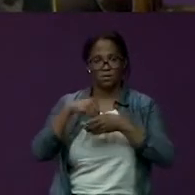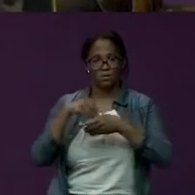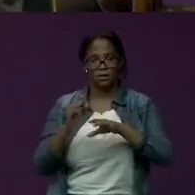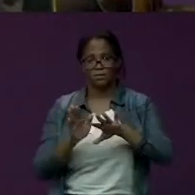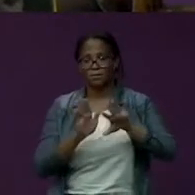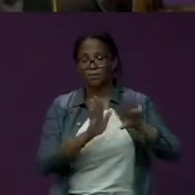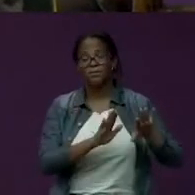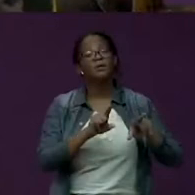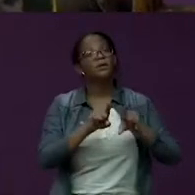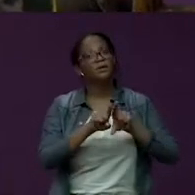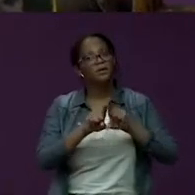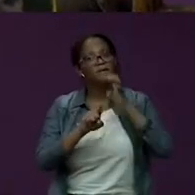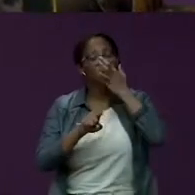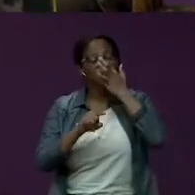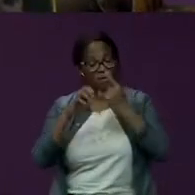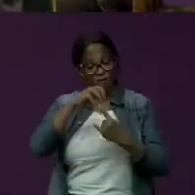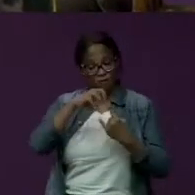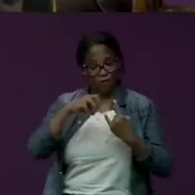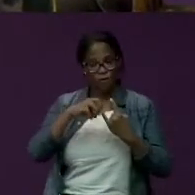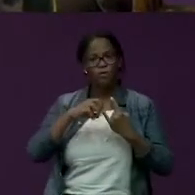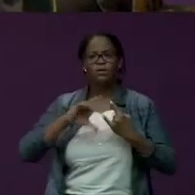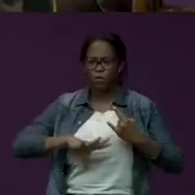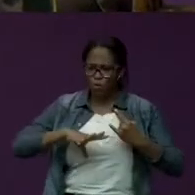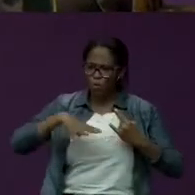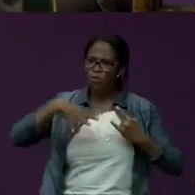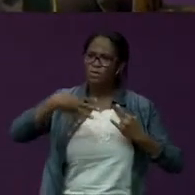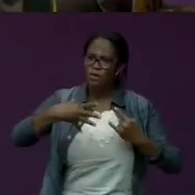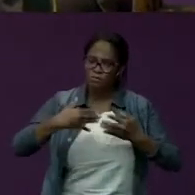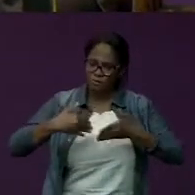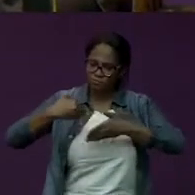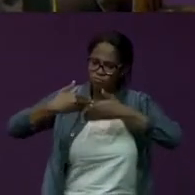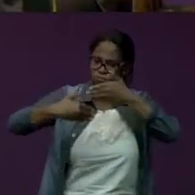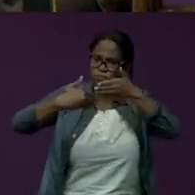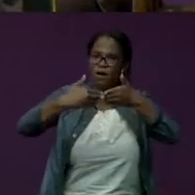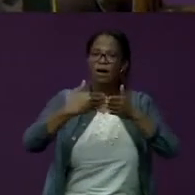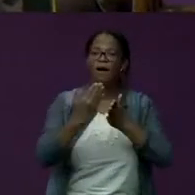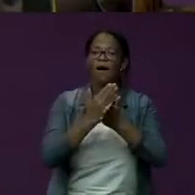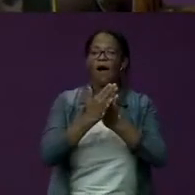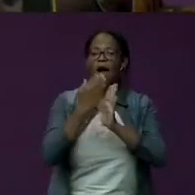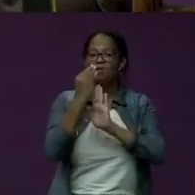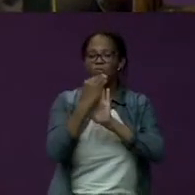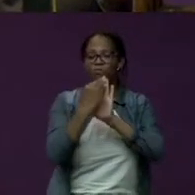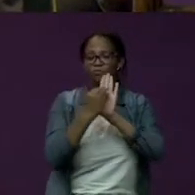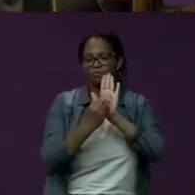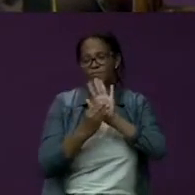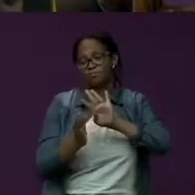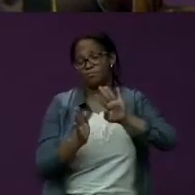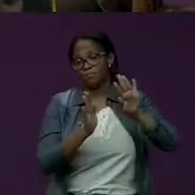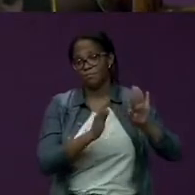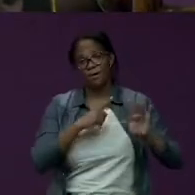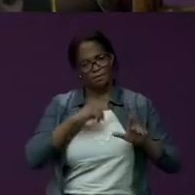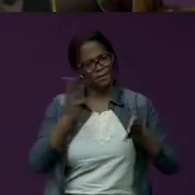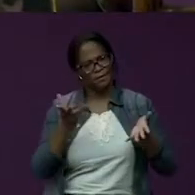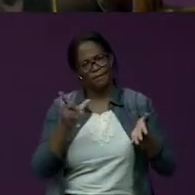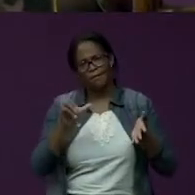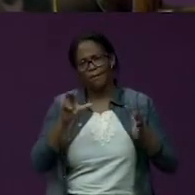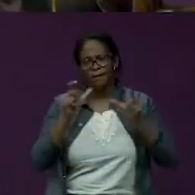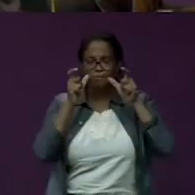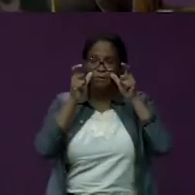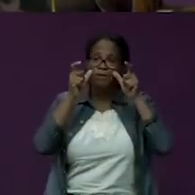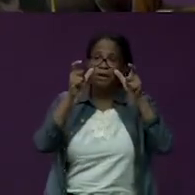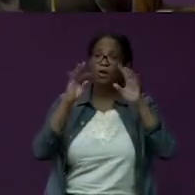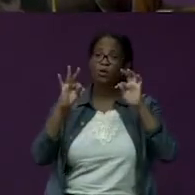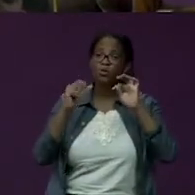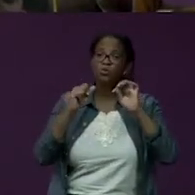mesmo tempo, tem que ter a ousadia de avançar em algumas agendas. Né? Mas é nosso interesse atrair todos